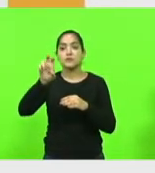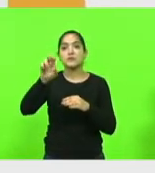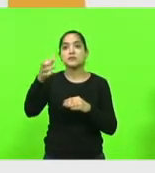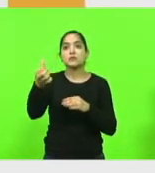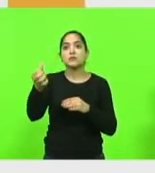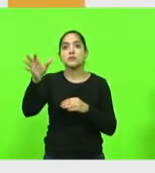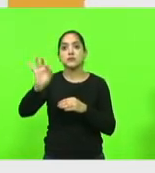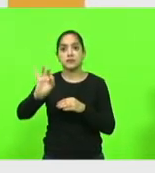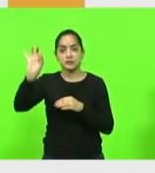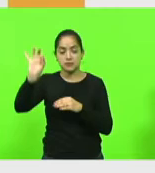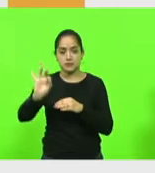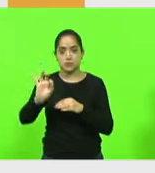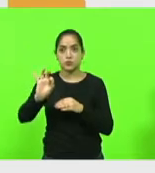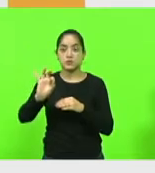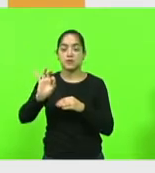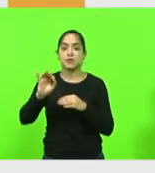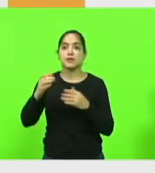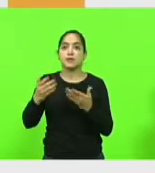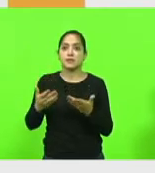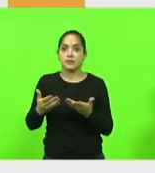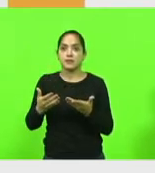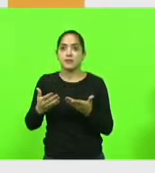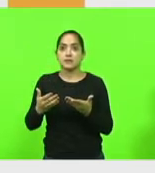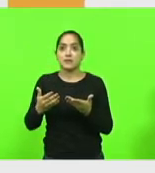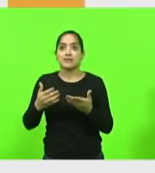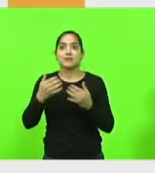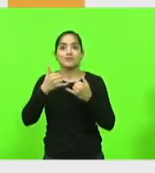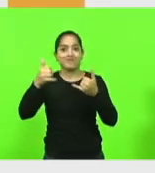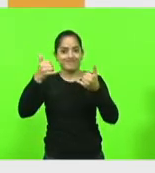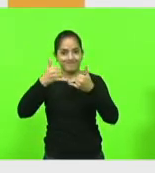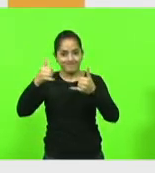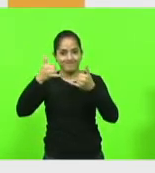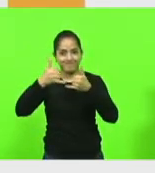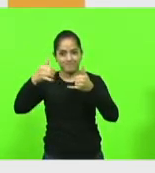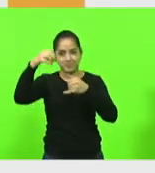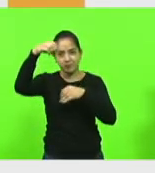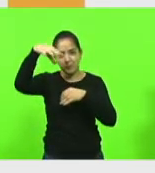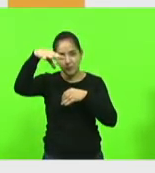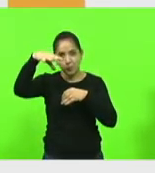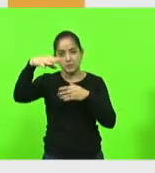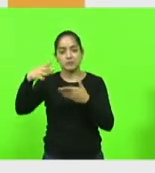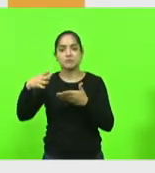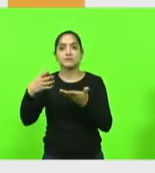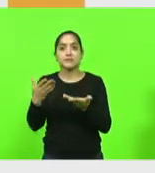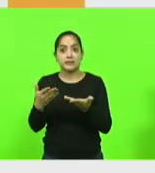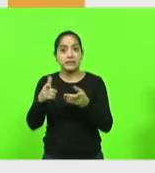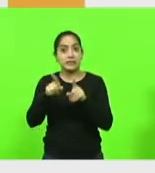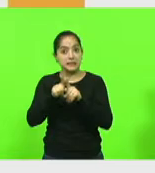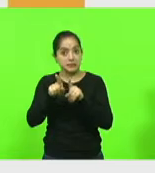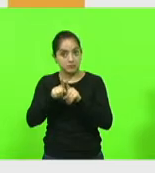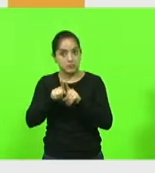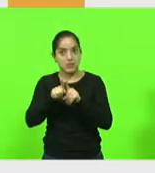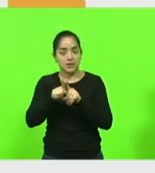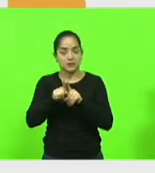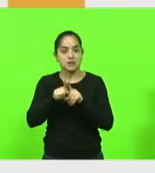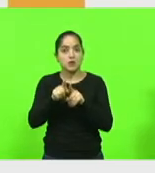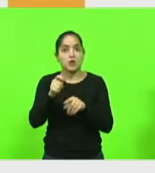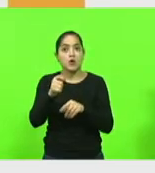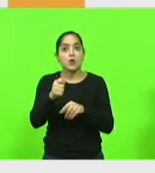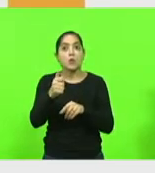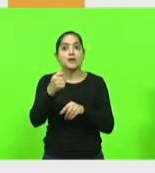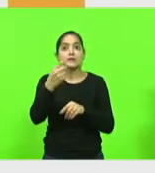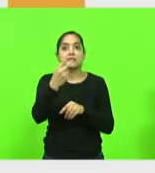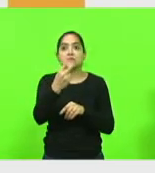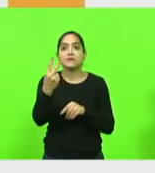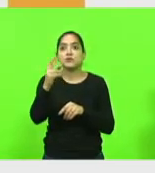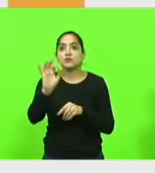56% é a inflação. Na eletricidade, uma das maiores fontes de arrecadação do Estado, quase